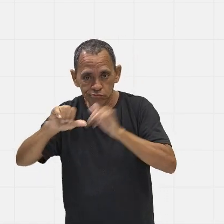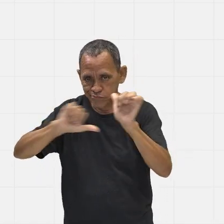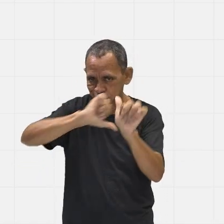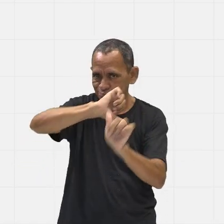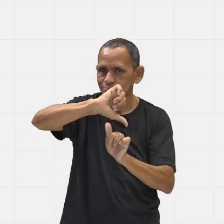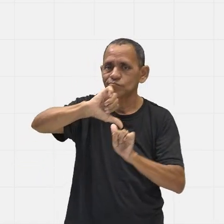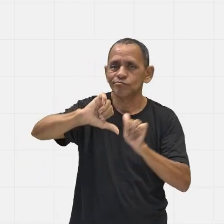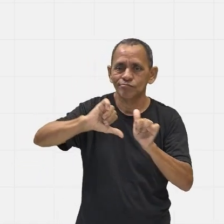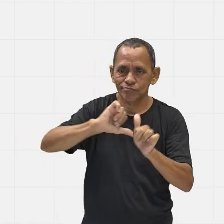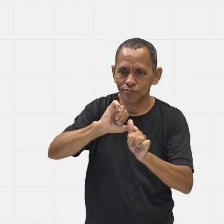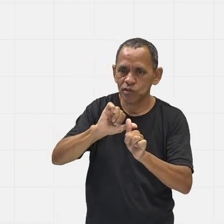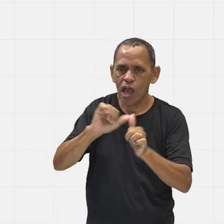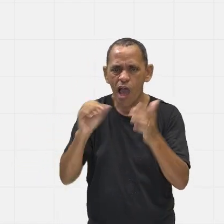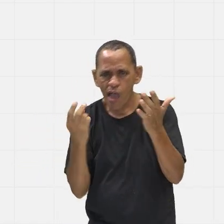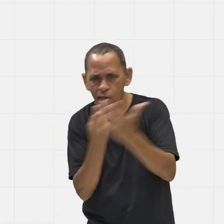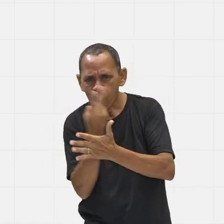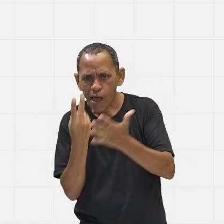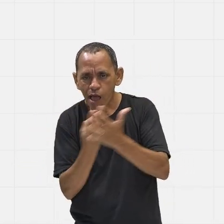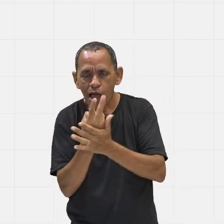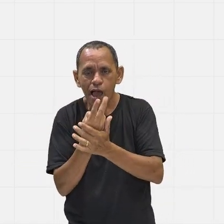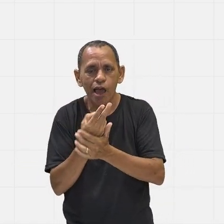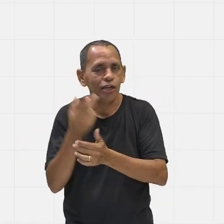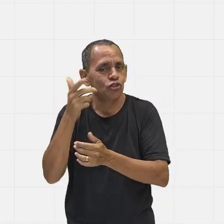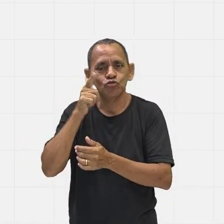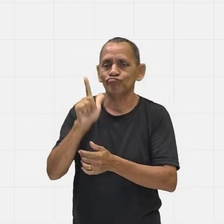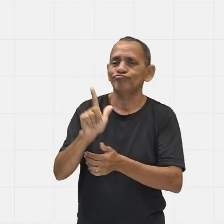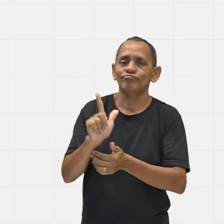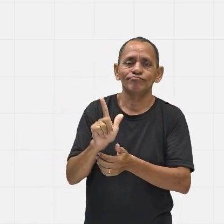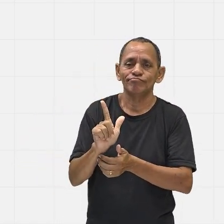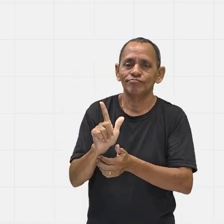um número errado no servidor, você não vai ter acesso.